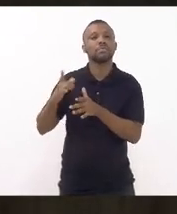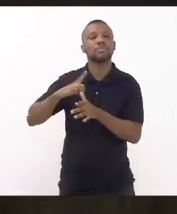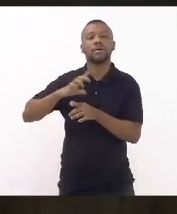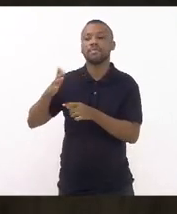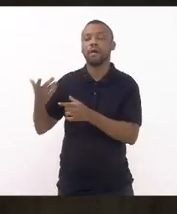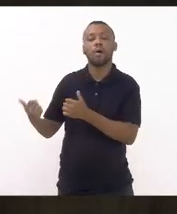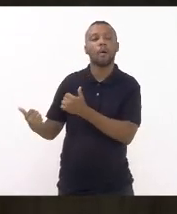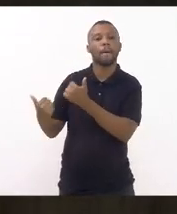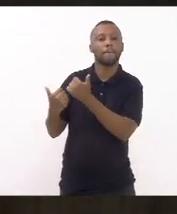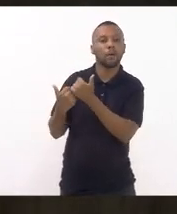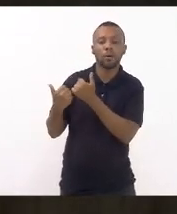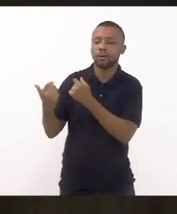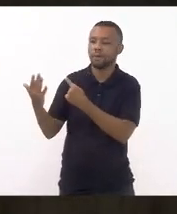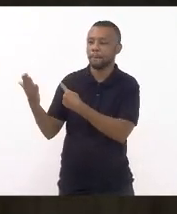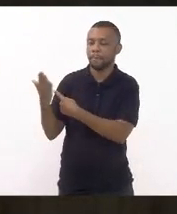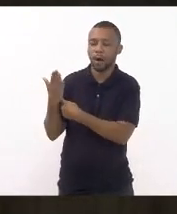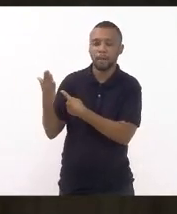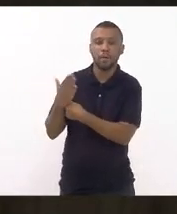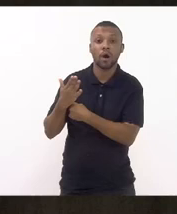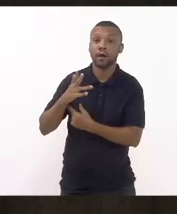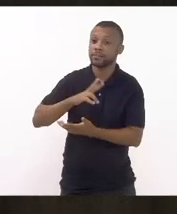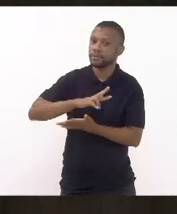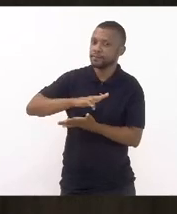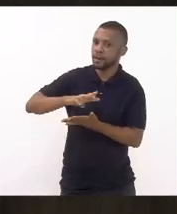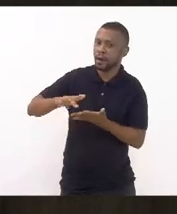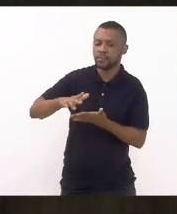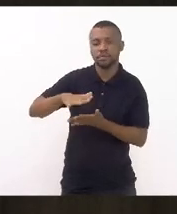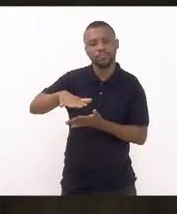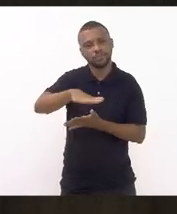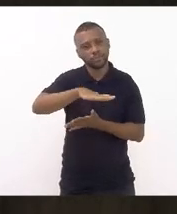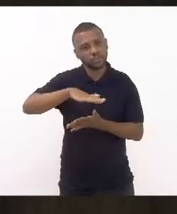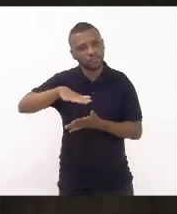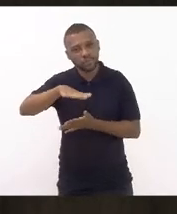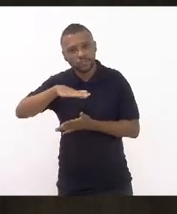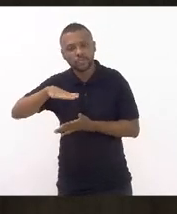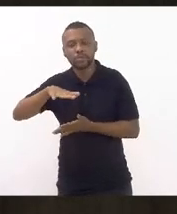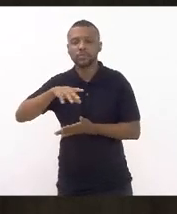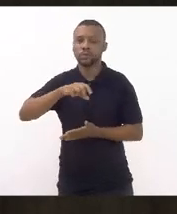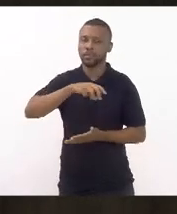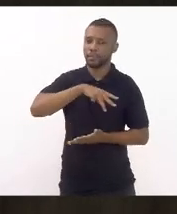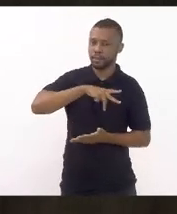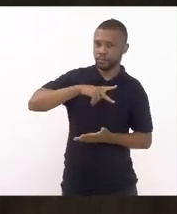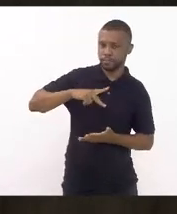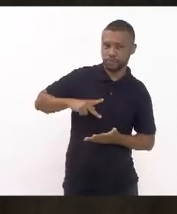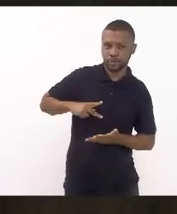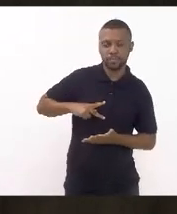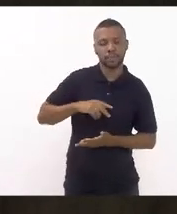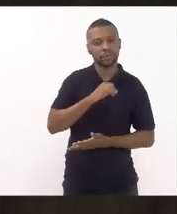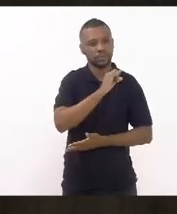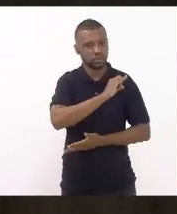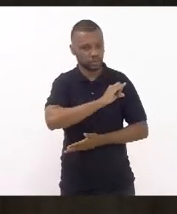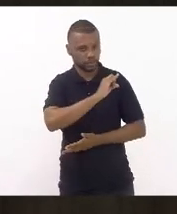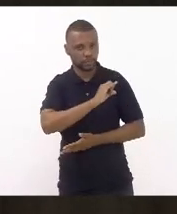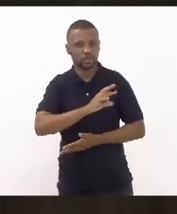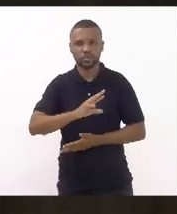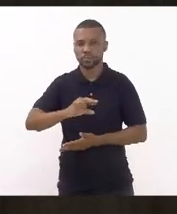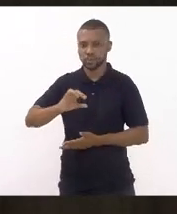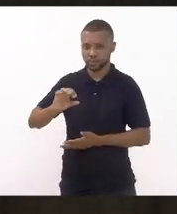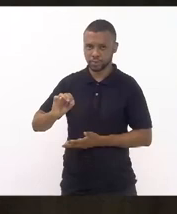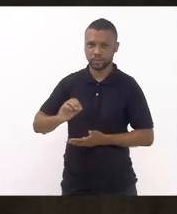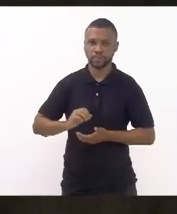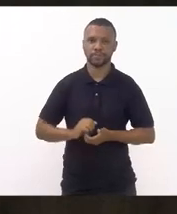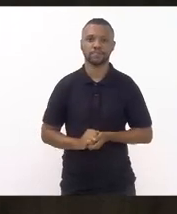auxílio de segmentos do Ministério Público do Estado do Rio de Janeiro.